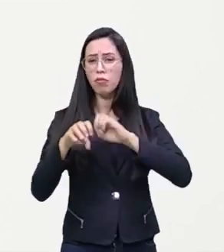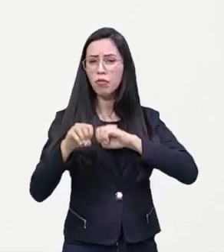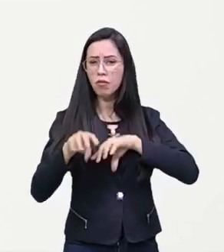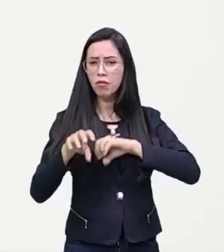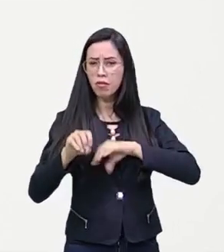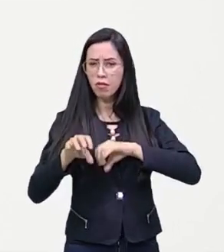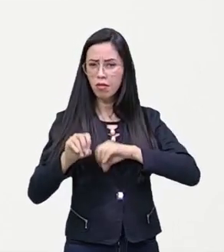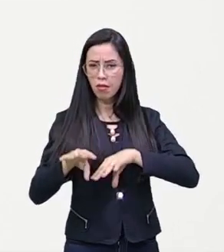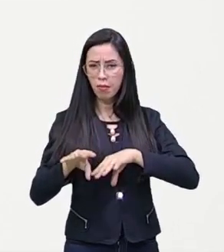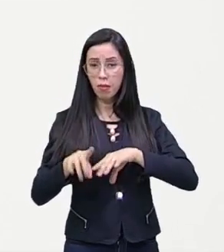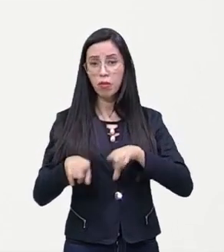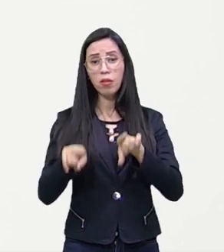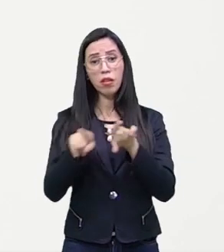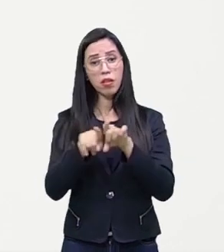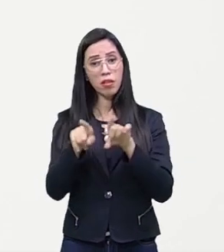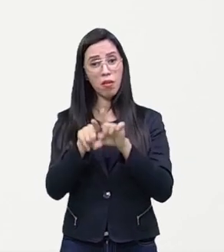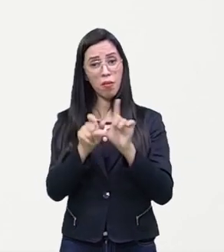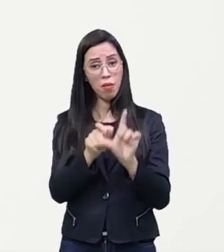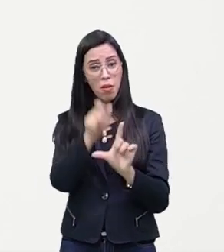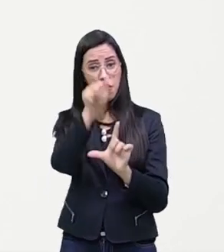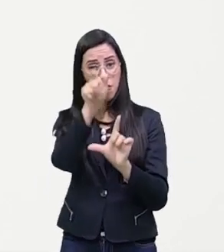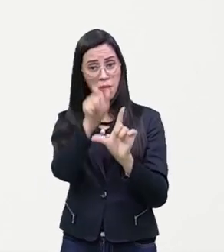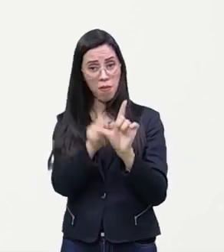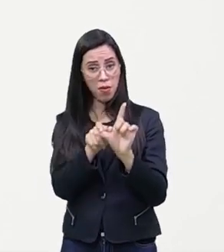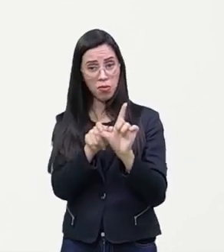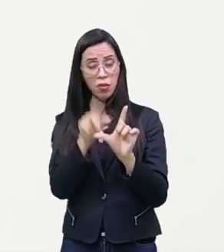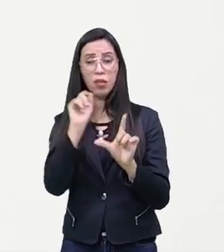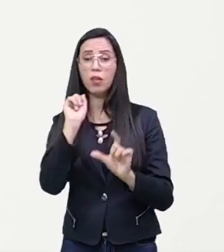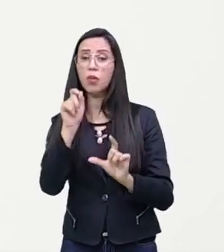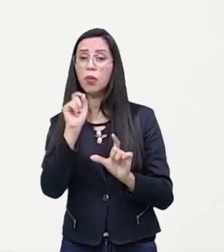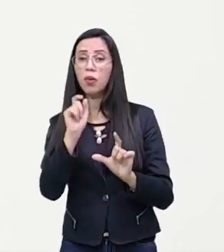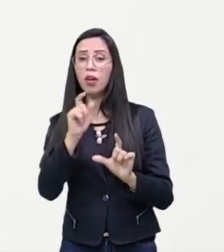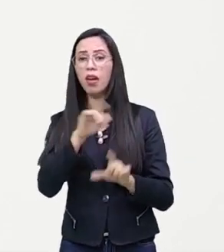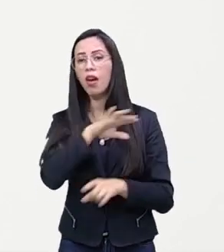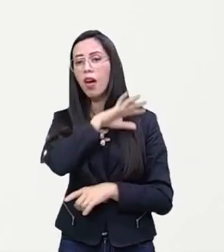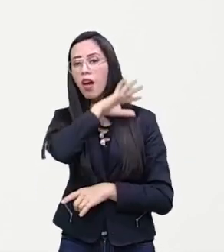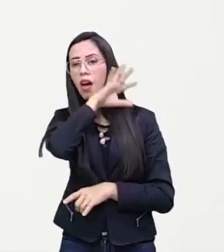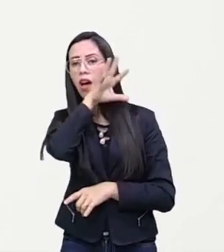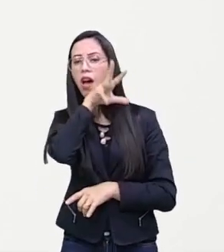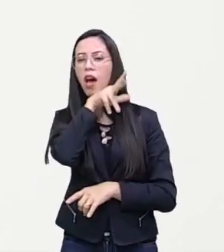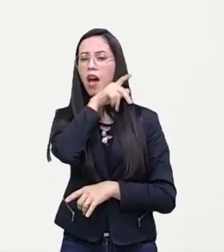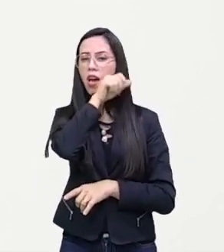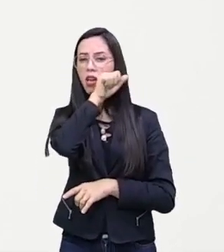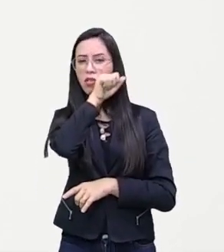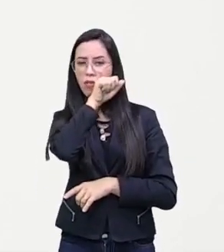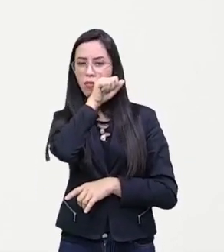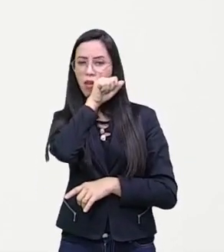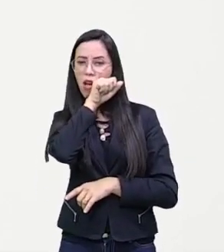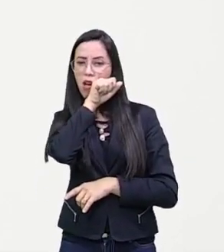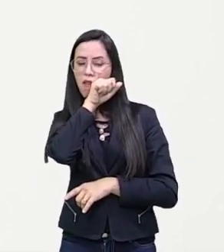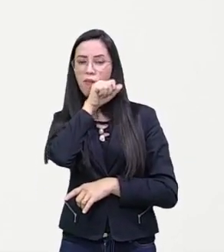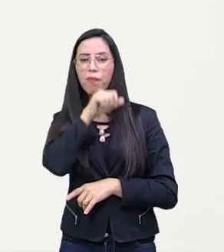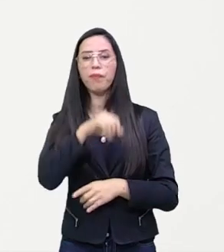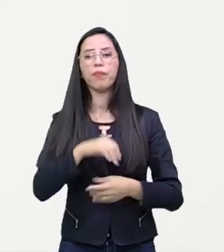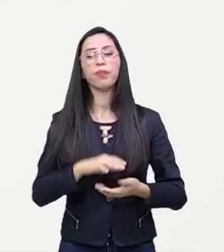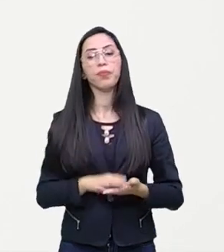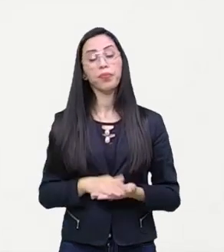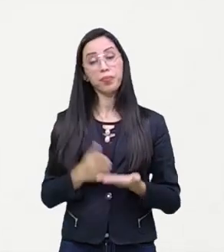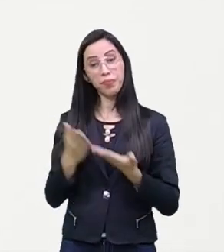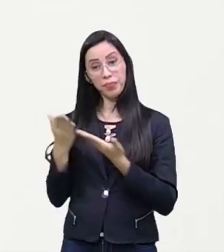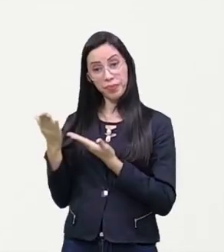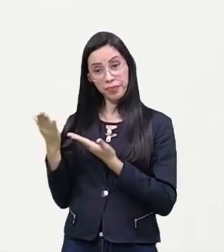E geralmente os personagens são animais. Tá vendo aí na ilustração? Muito legal, não